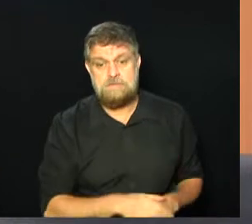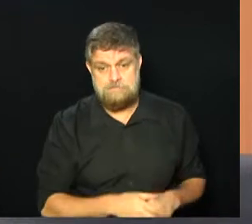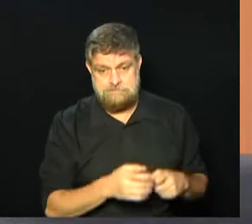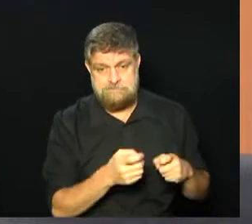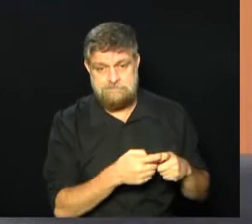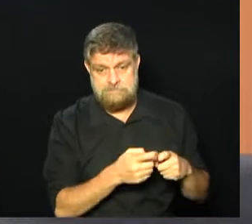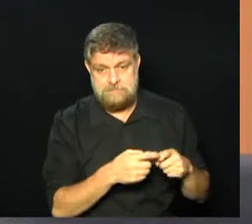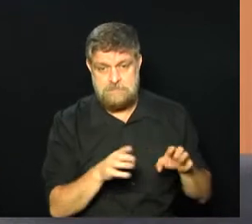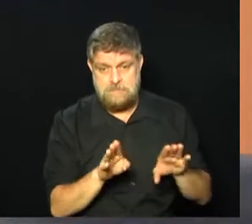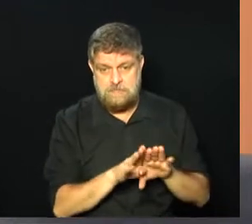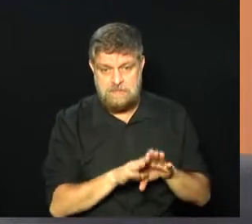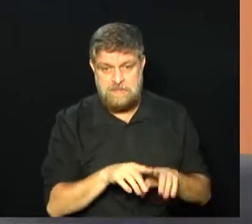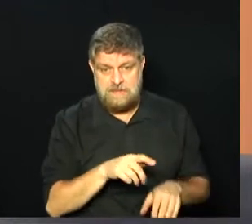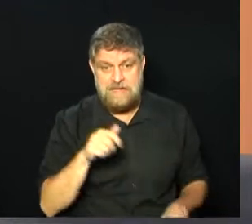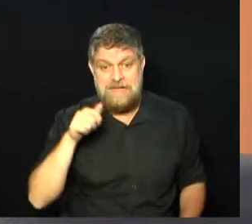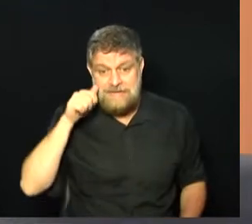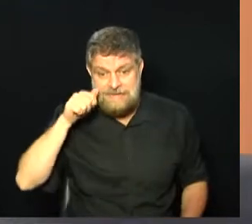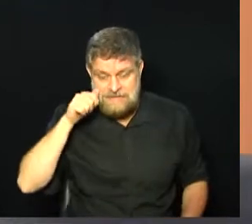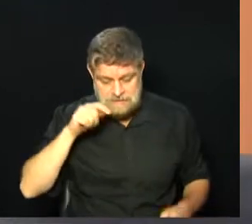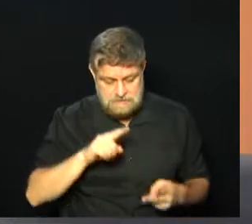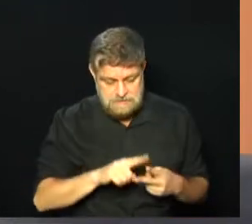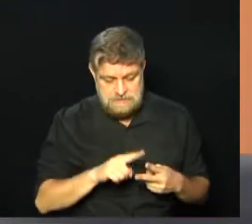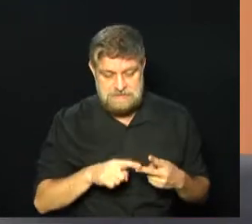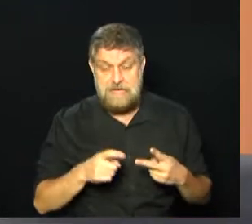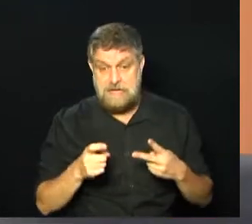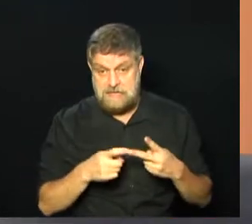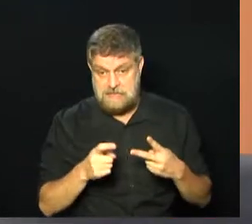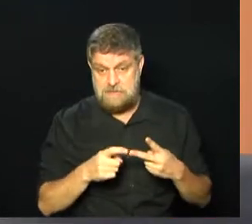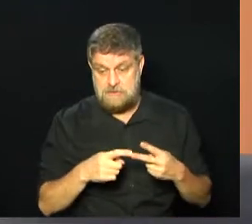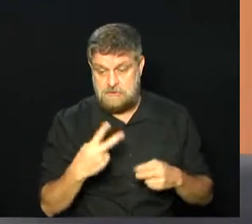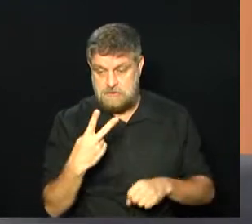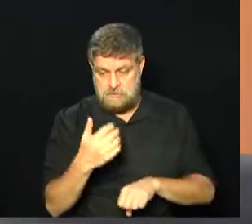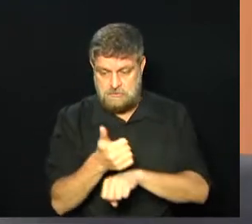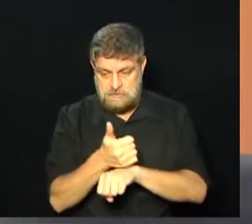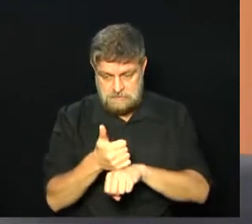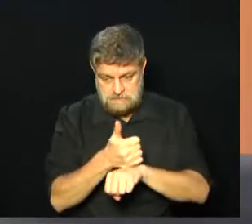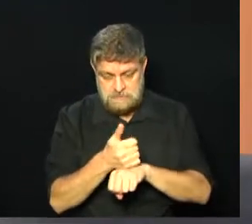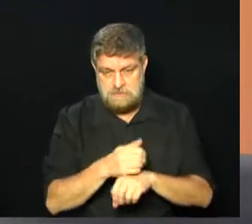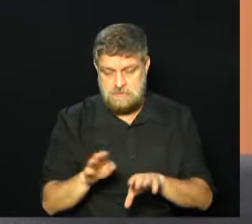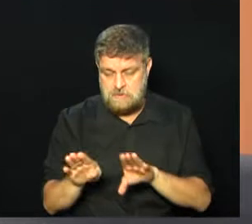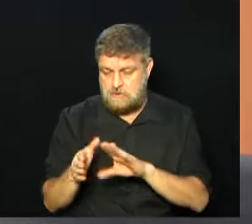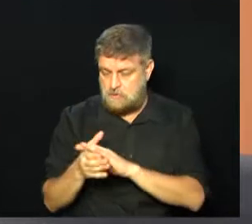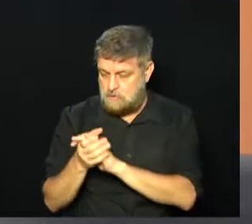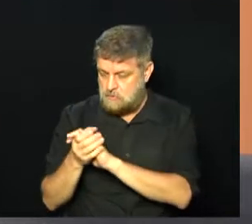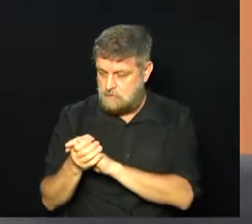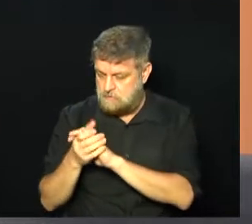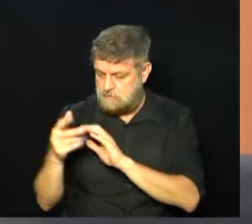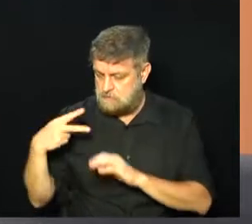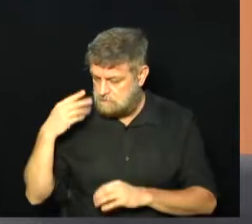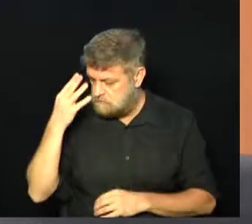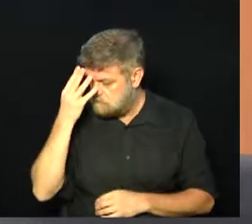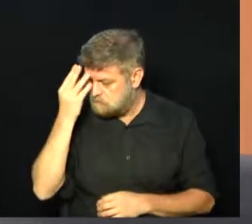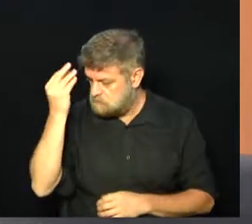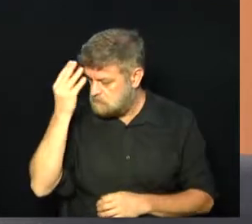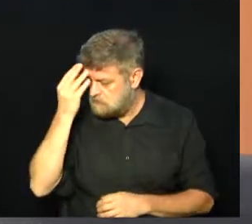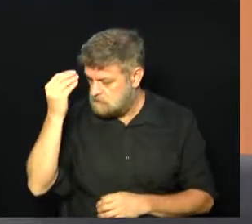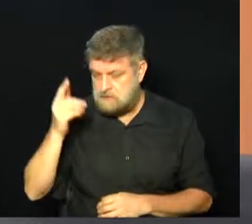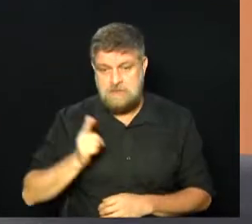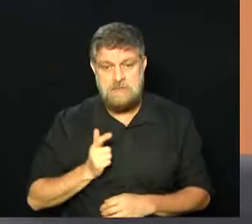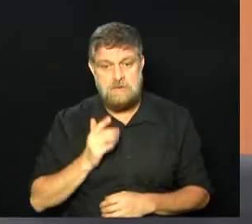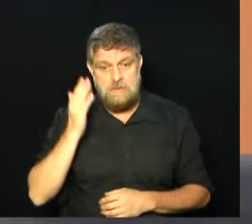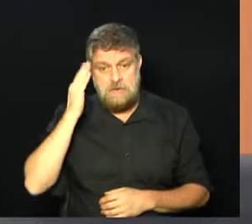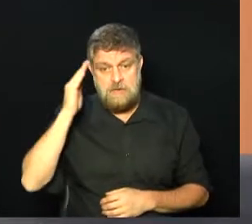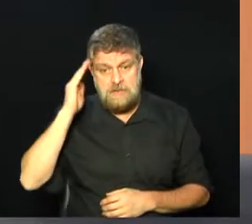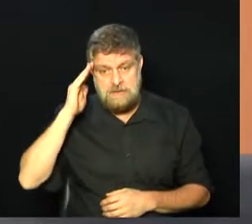e o Paulo ainda é dentista e médico, né? Parabenizar o vereador Jair da Farmácia pela iniciativa. Eu entendo que, dentro das funções